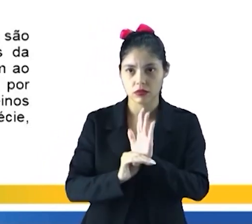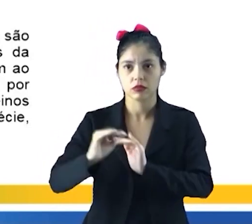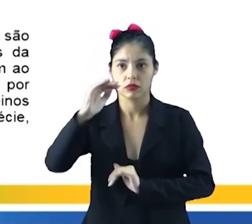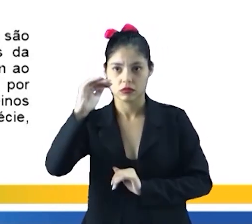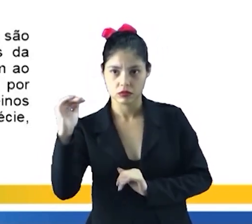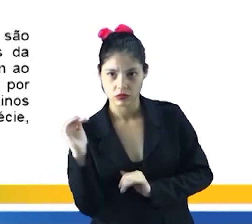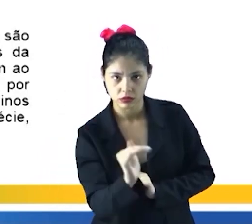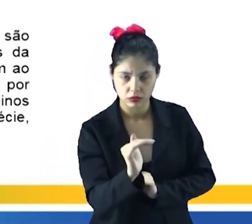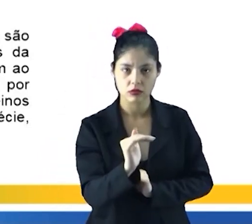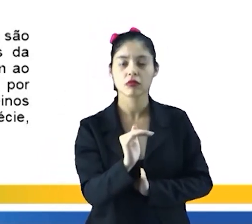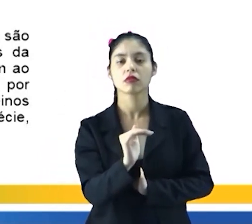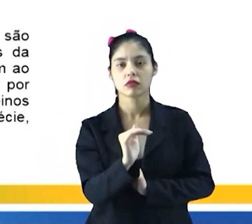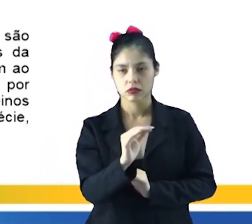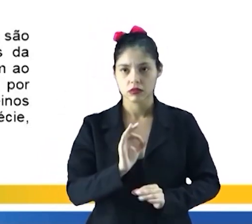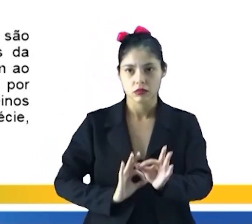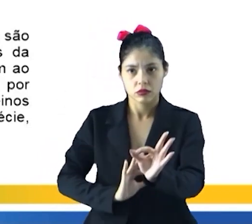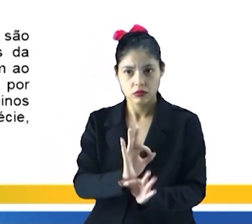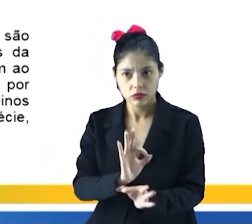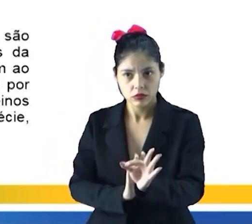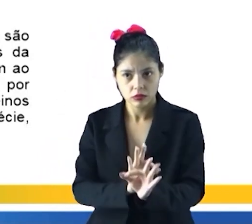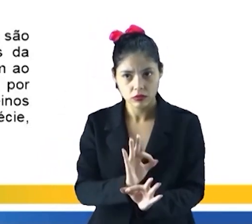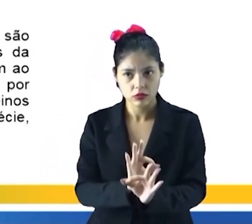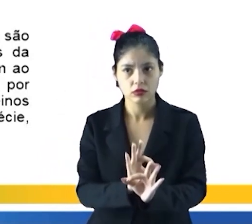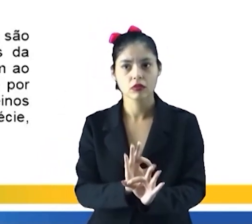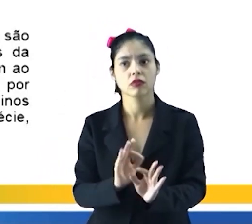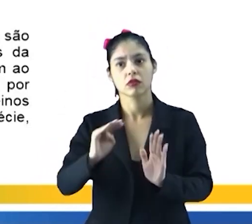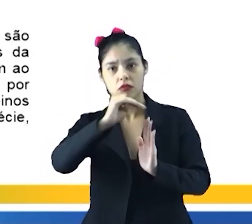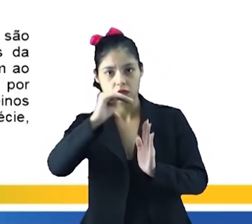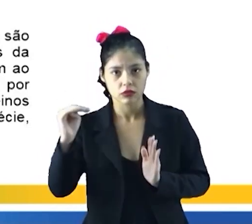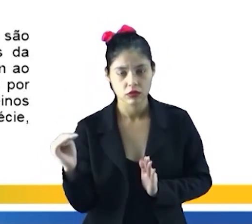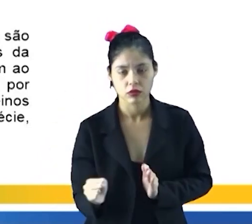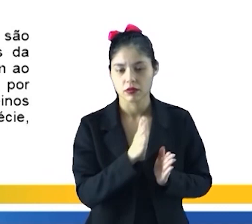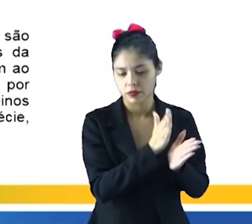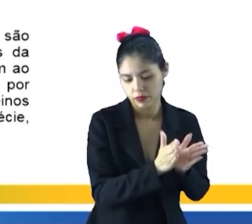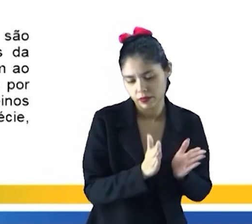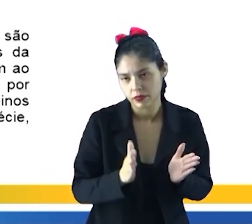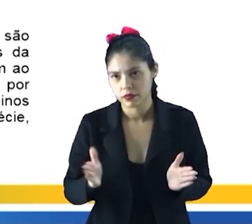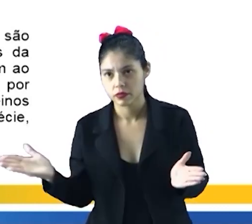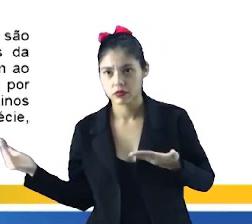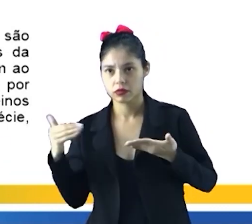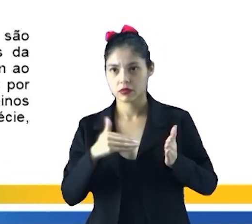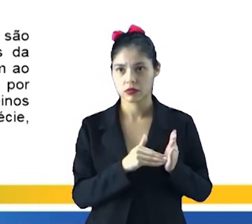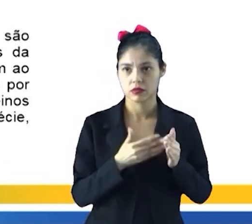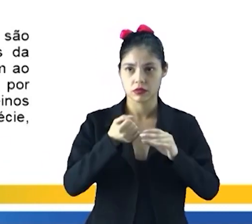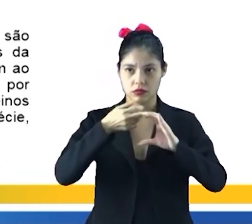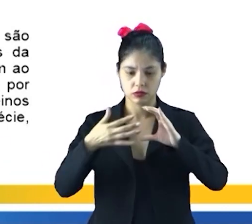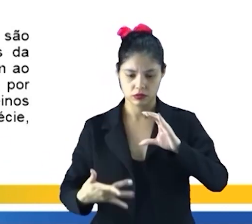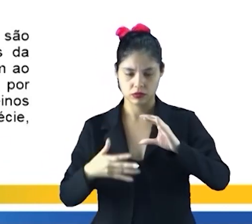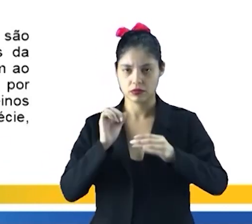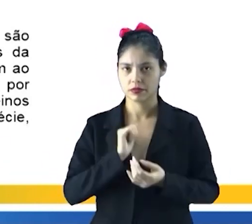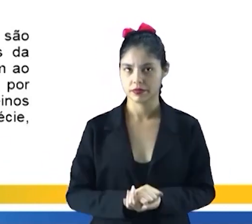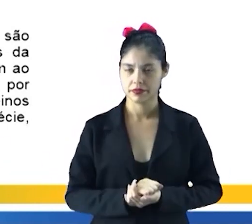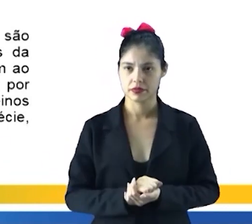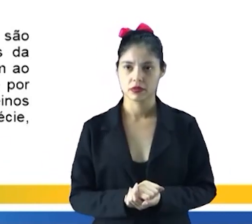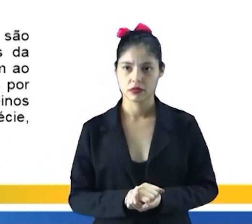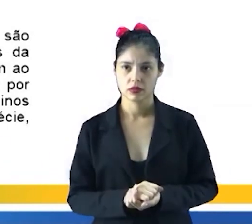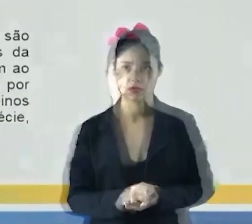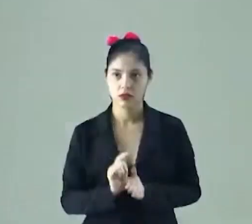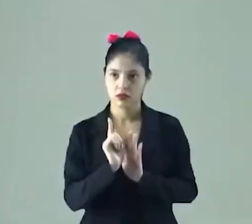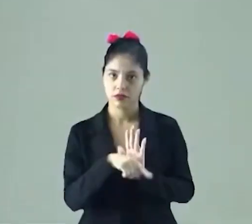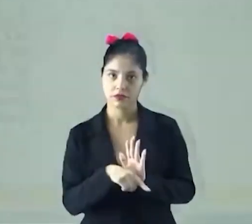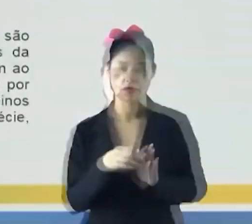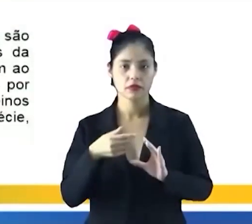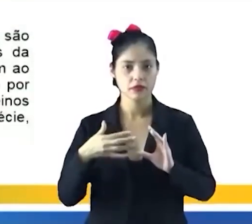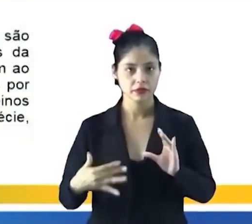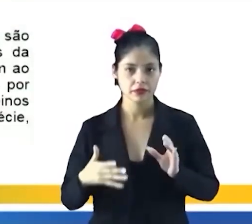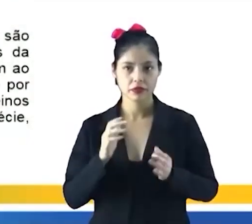venho classe, que é uma subclassificação de filos, eu venho ordem, e nessa sequência até eu chegar no meu gênero e espécie. Gênero e